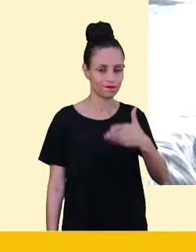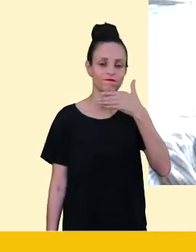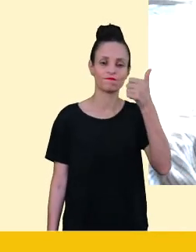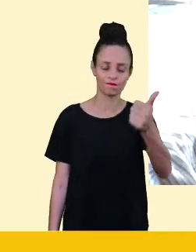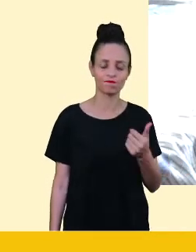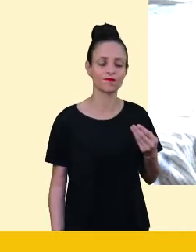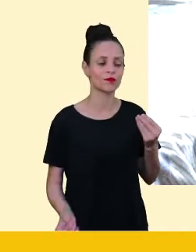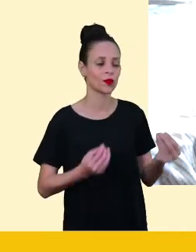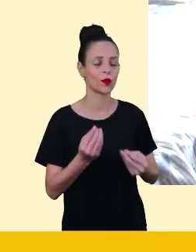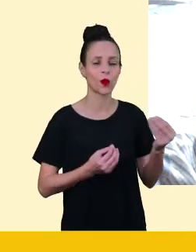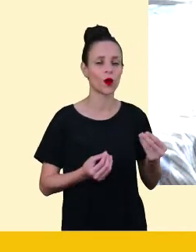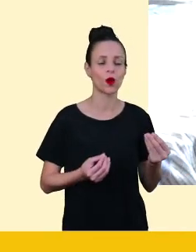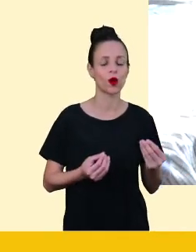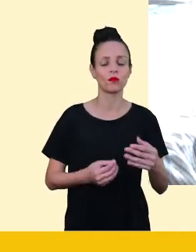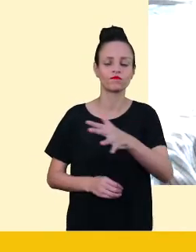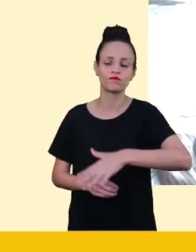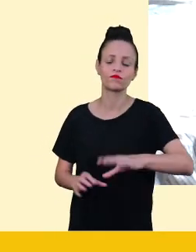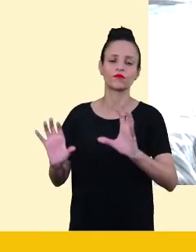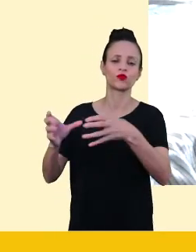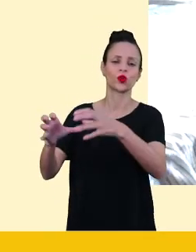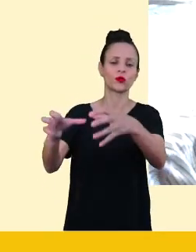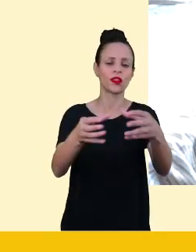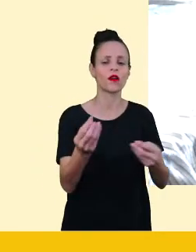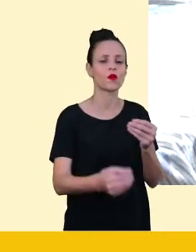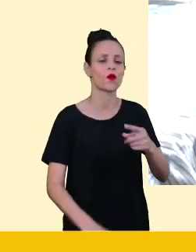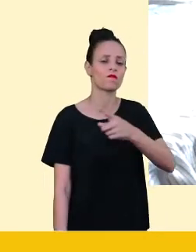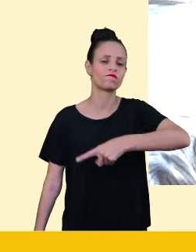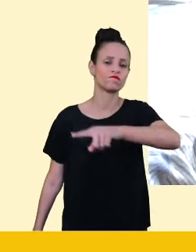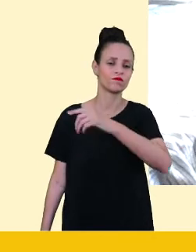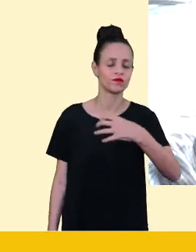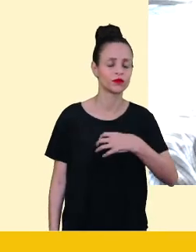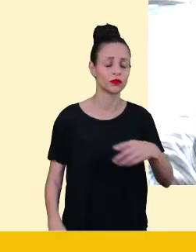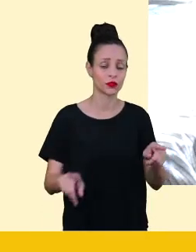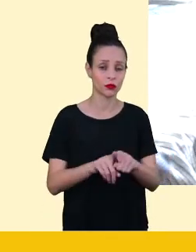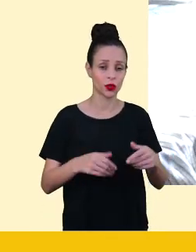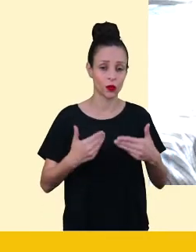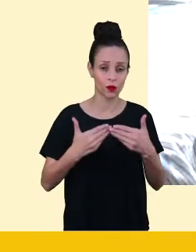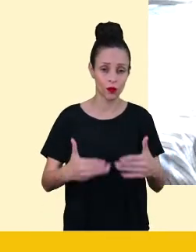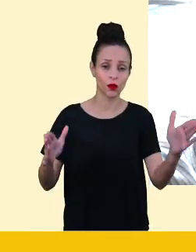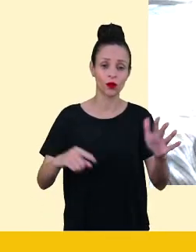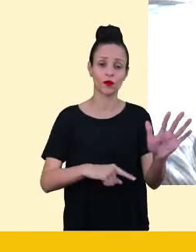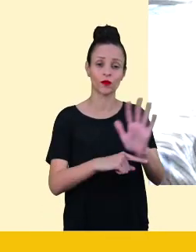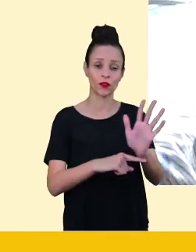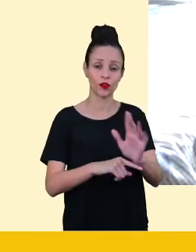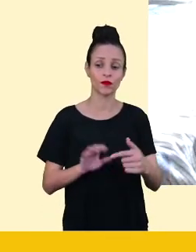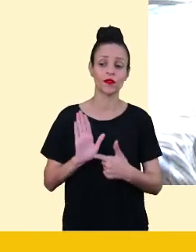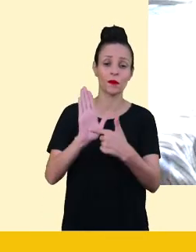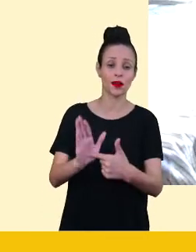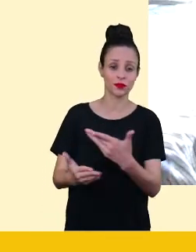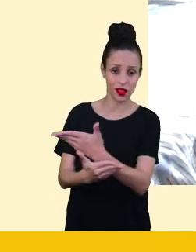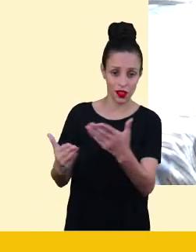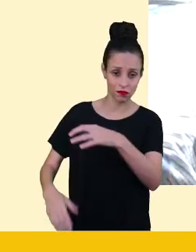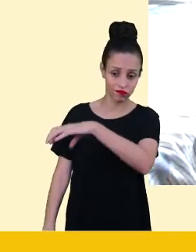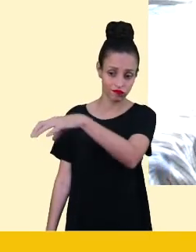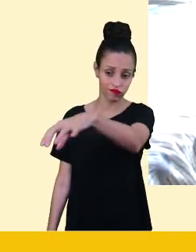né? Desse retorno, como que isso ficou nas comunidades. Acho que quando o filme passar